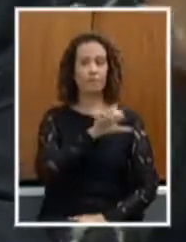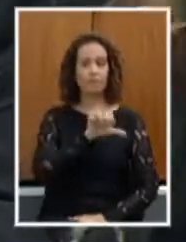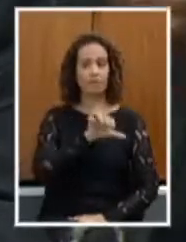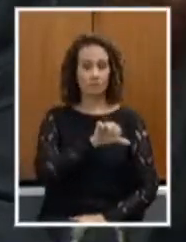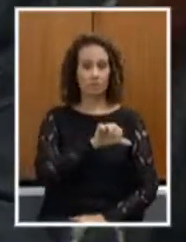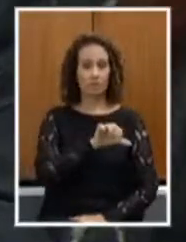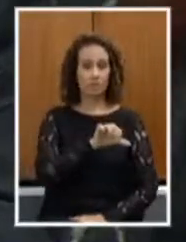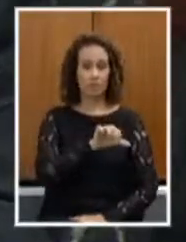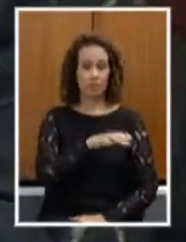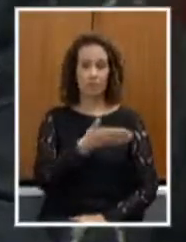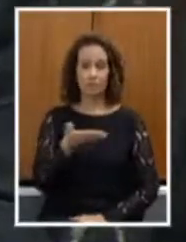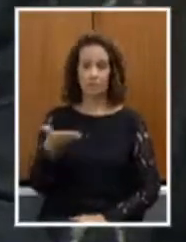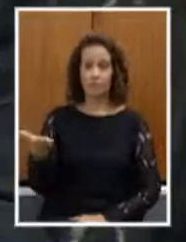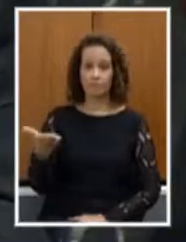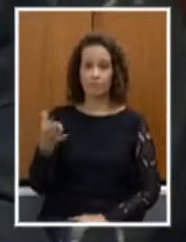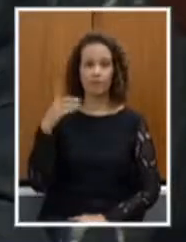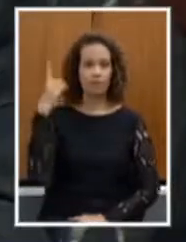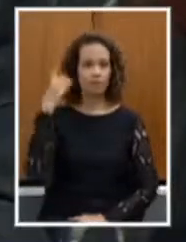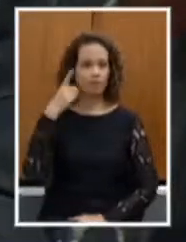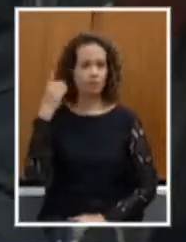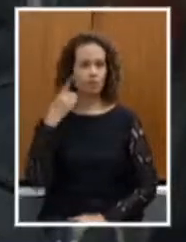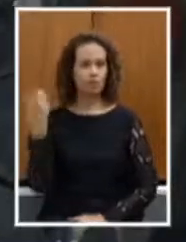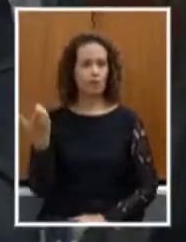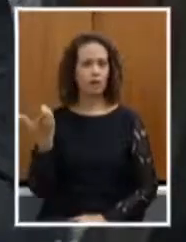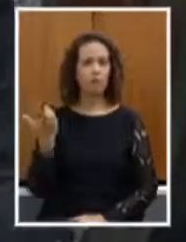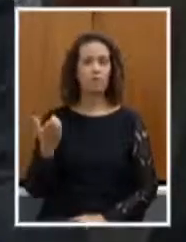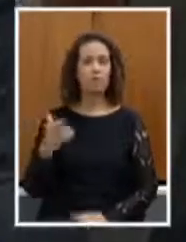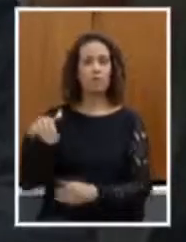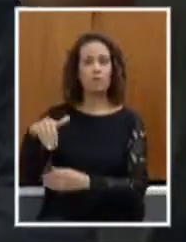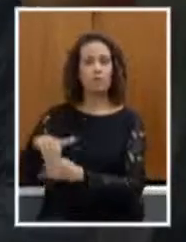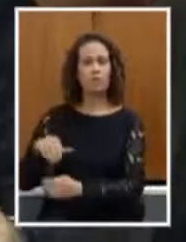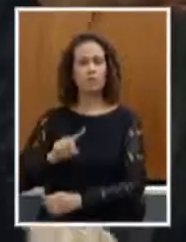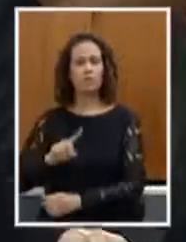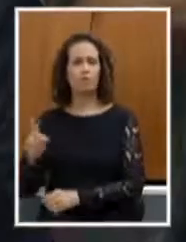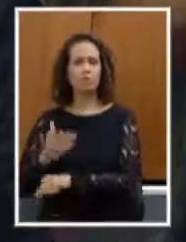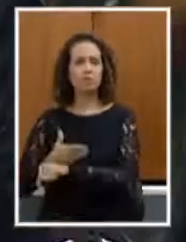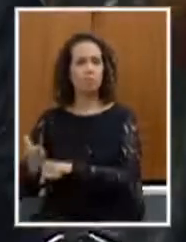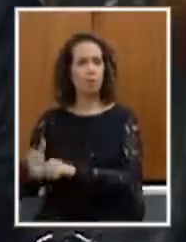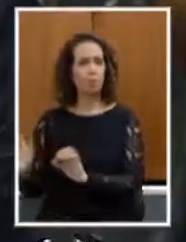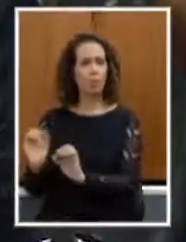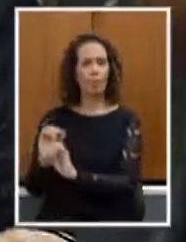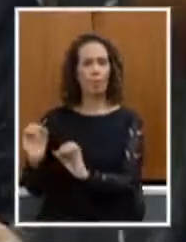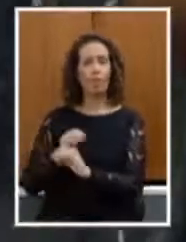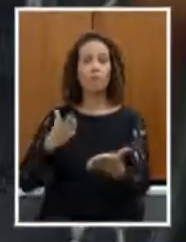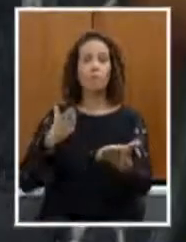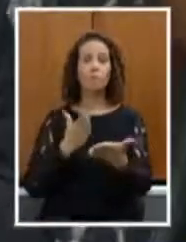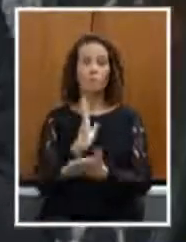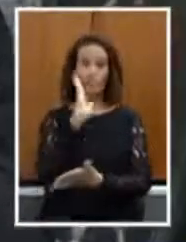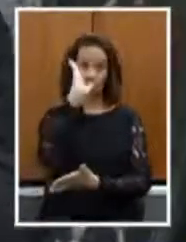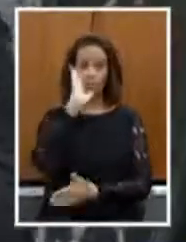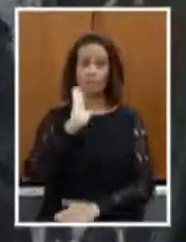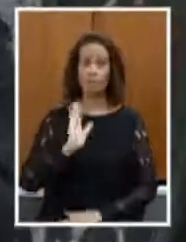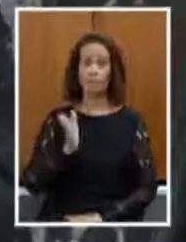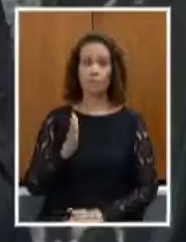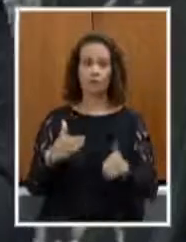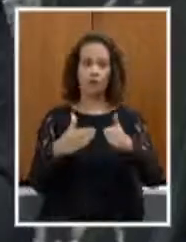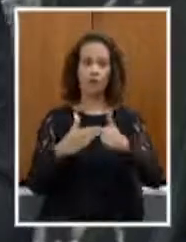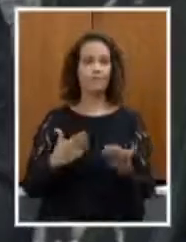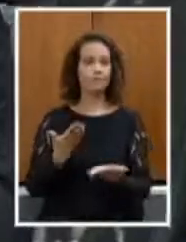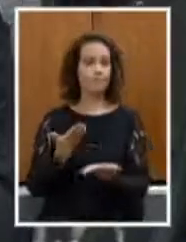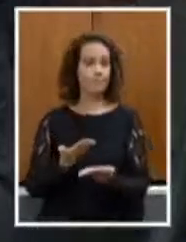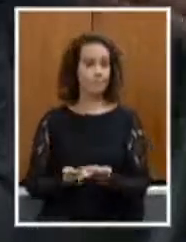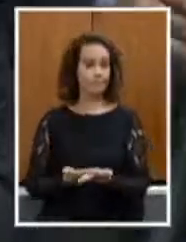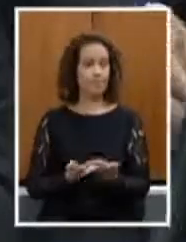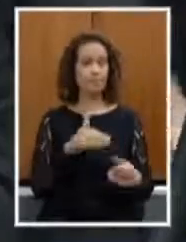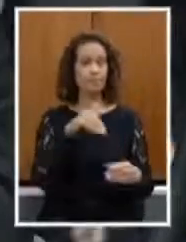49 senhoras e senhores deputados, não houve voto não nem em branco, portanto está aprovado o requerimento. Votação